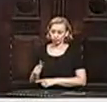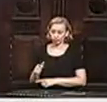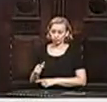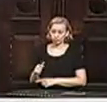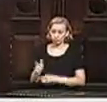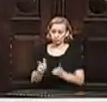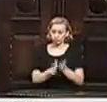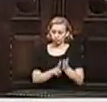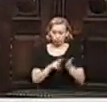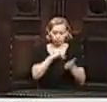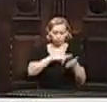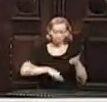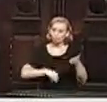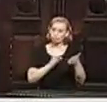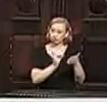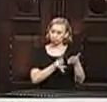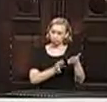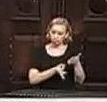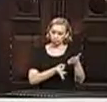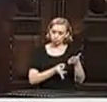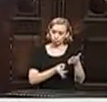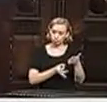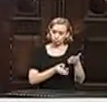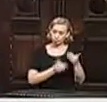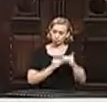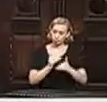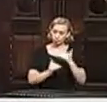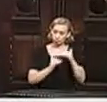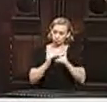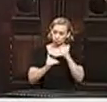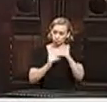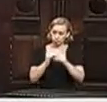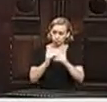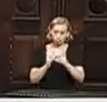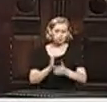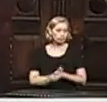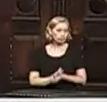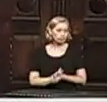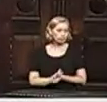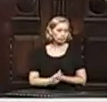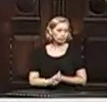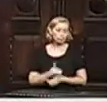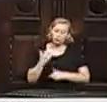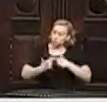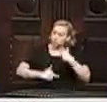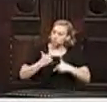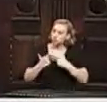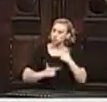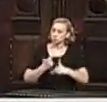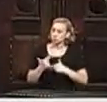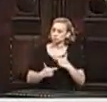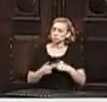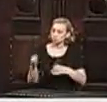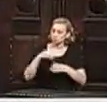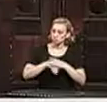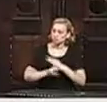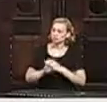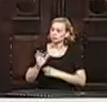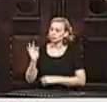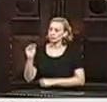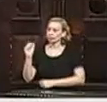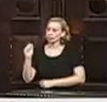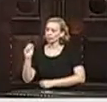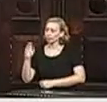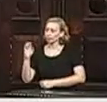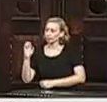ainda, como parte desse processo de lutas que enfrenta a comunidade da FAETEC, a discussão